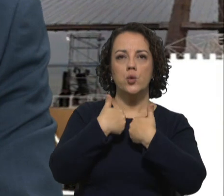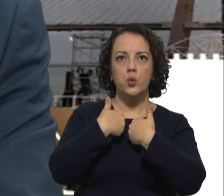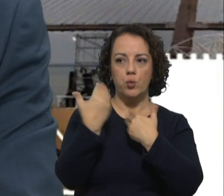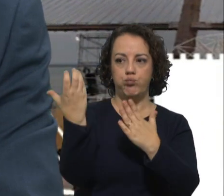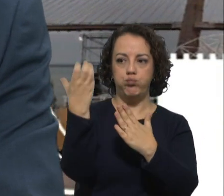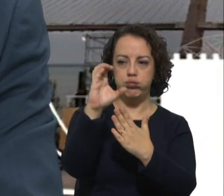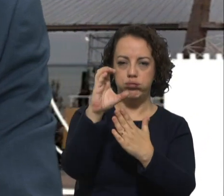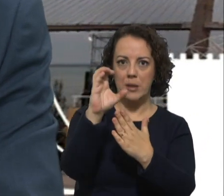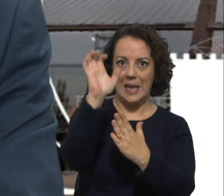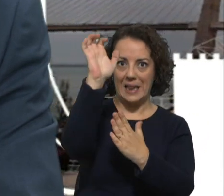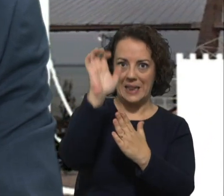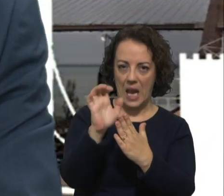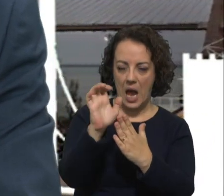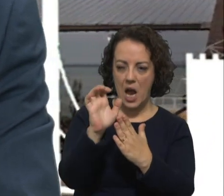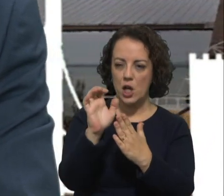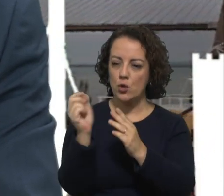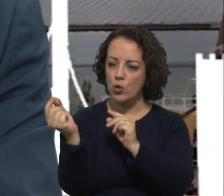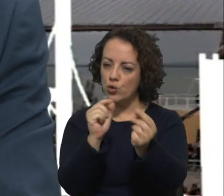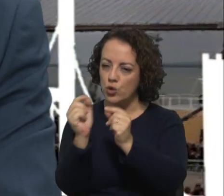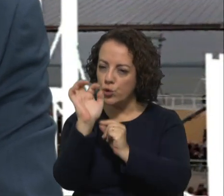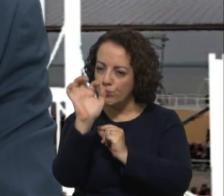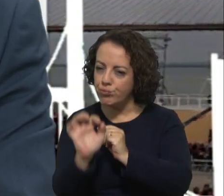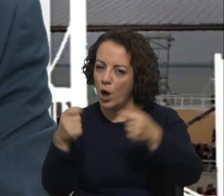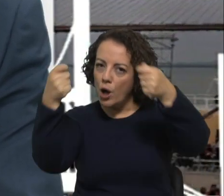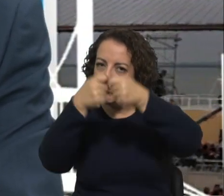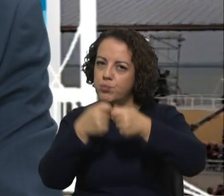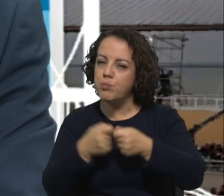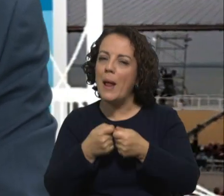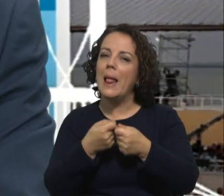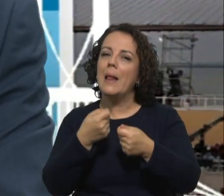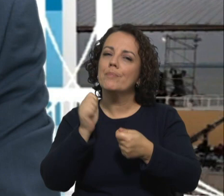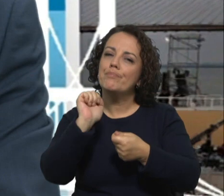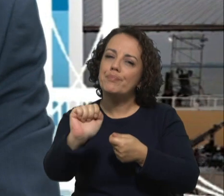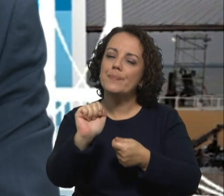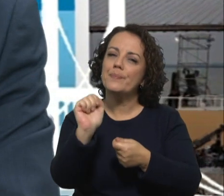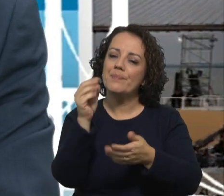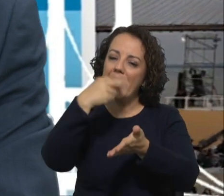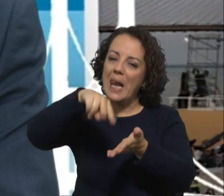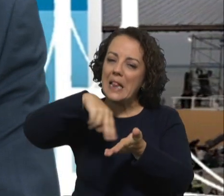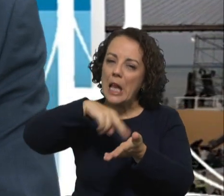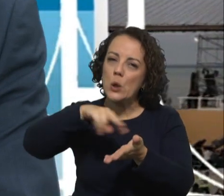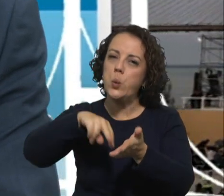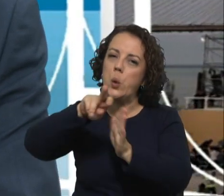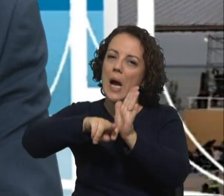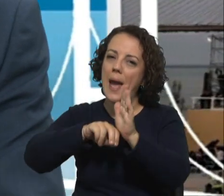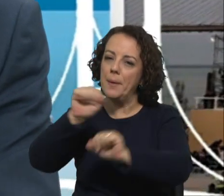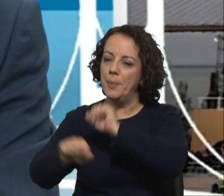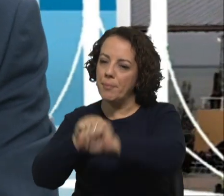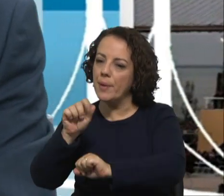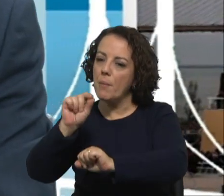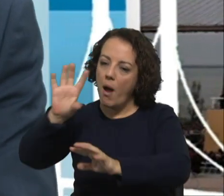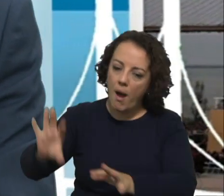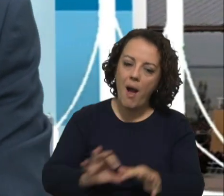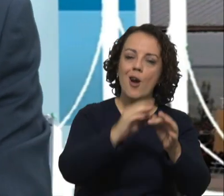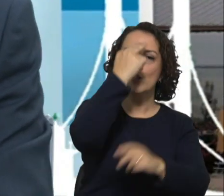pouco a pouco, discute os géneros literários e depois entra também na questão histórica, que também é o que interessa neste livro, e ajuda a